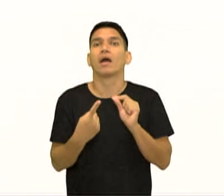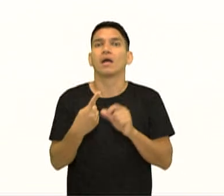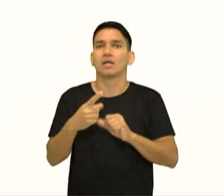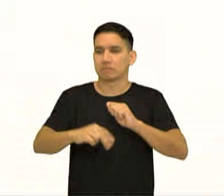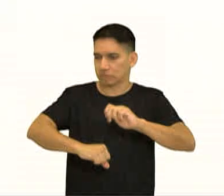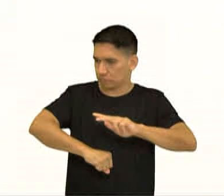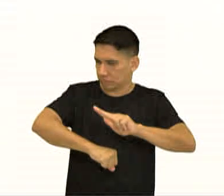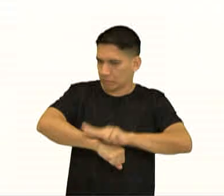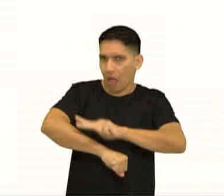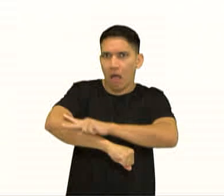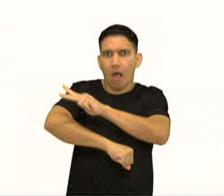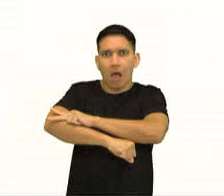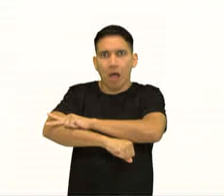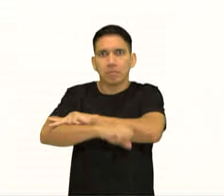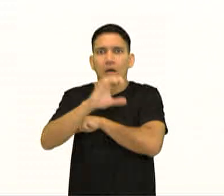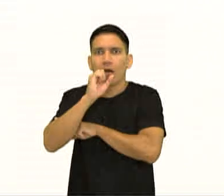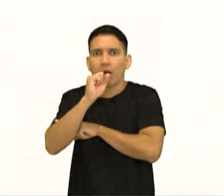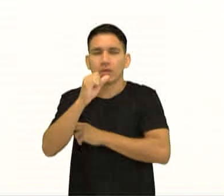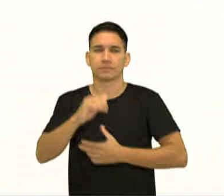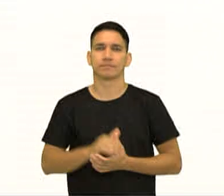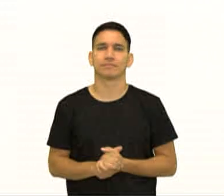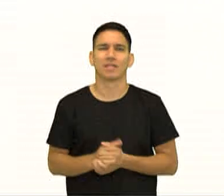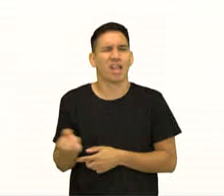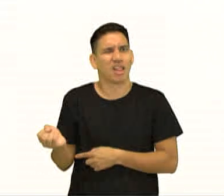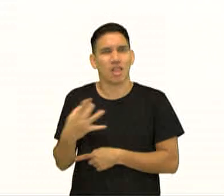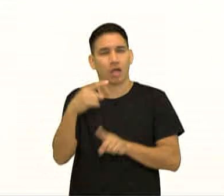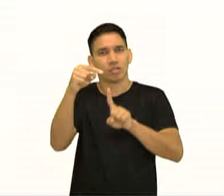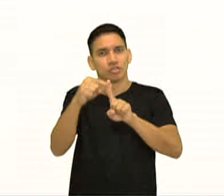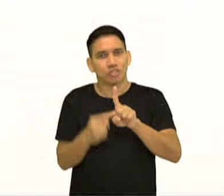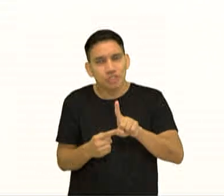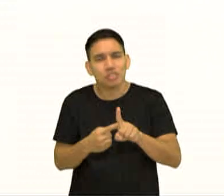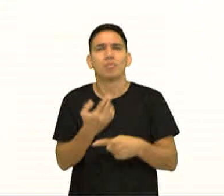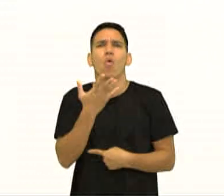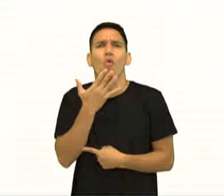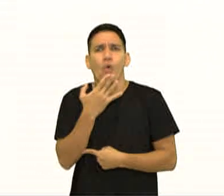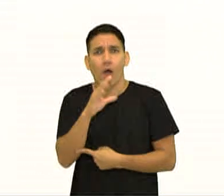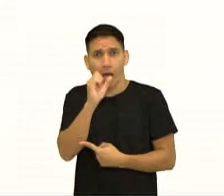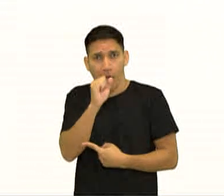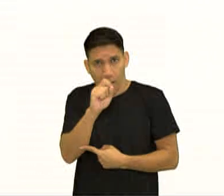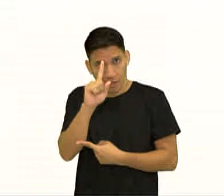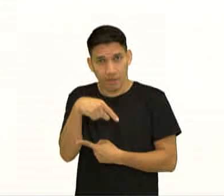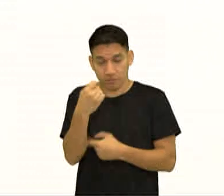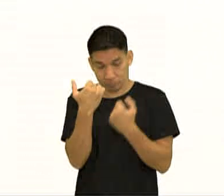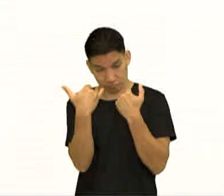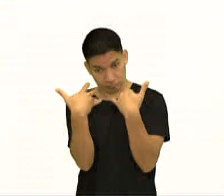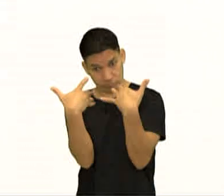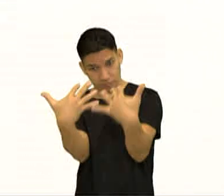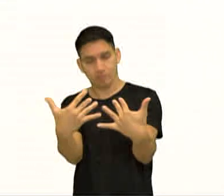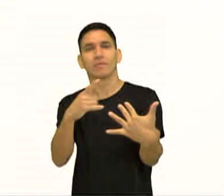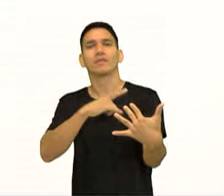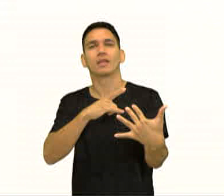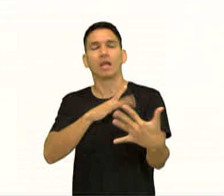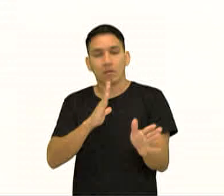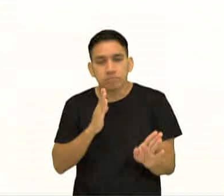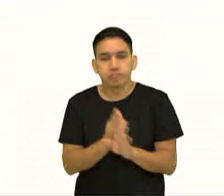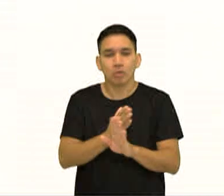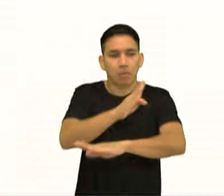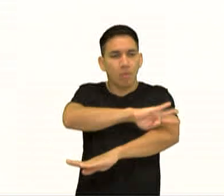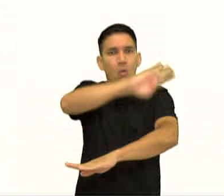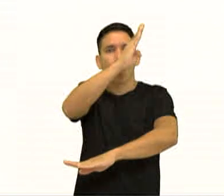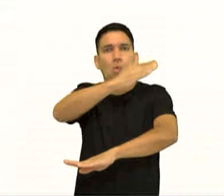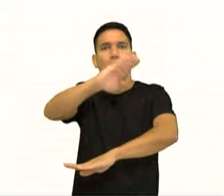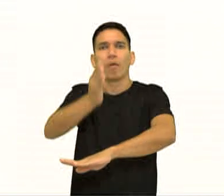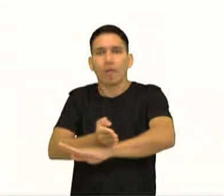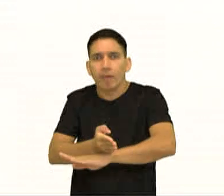abóboras. Uma nova espécie de sapo de coloração laranja fluorescente foi descoberta nas montanhas do Brasil.